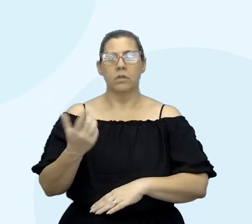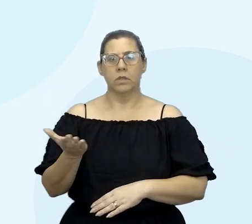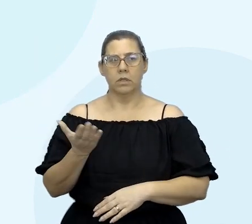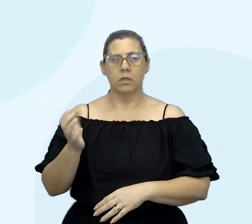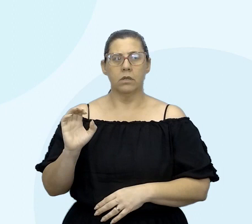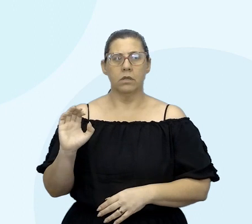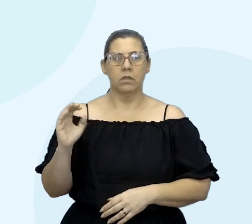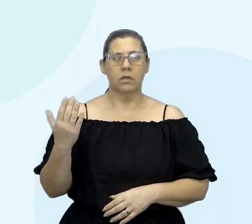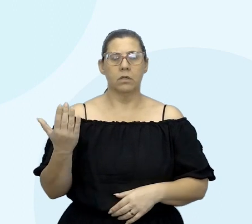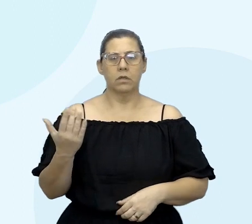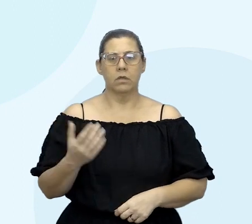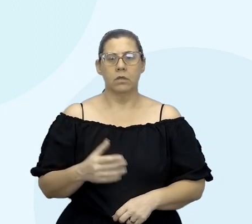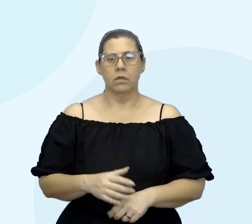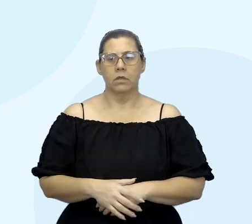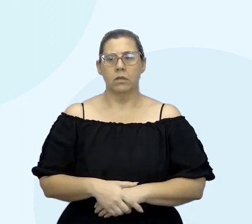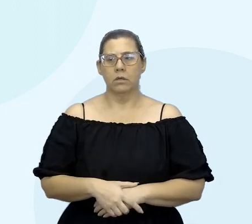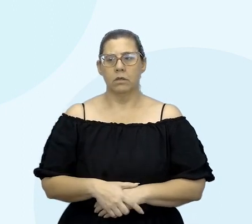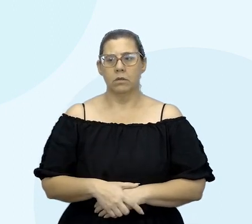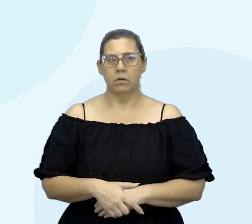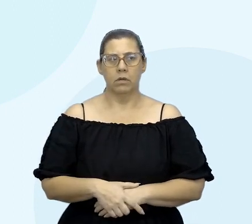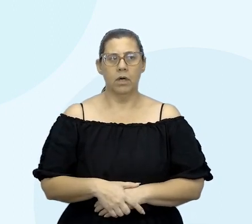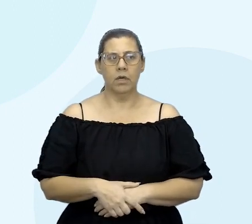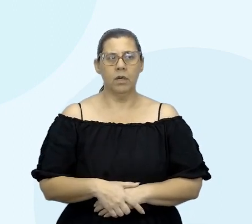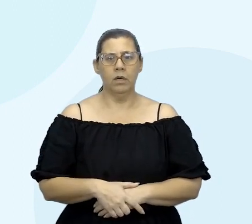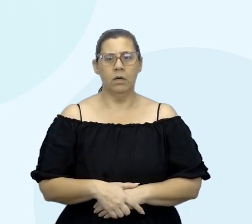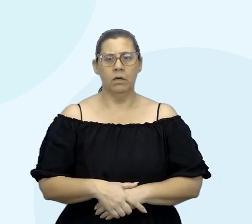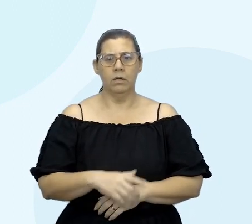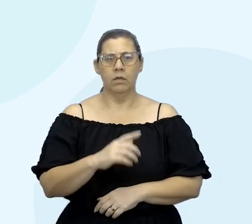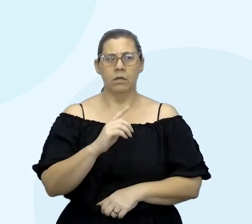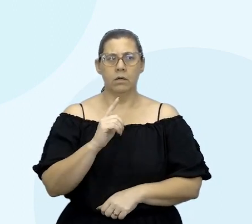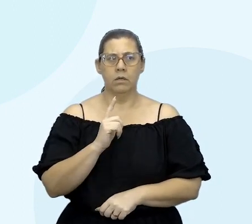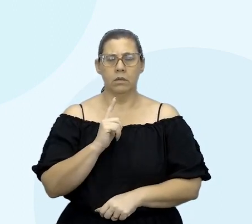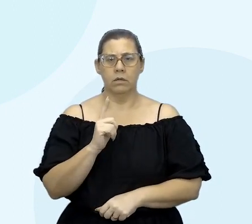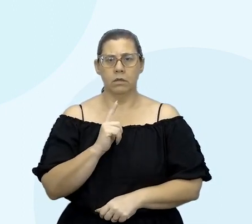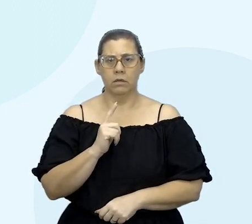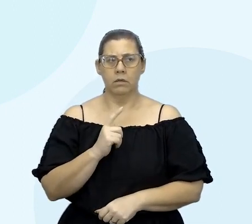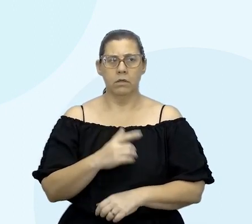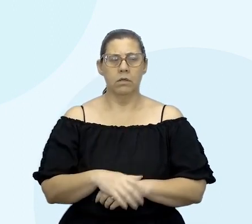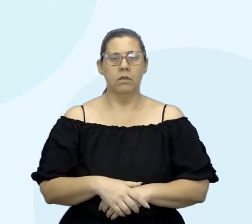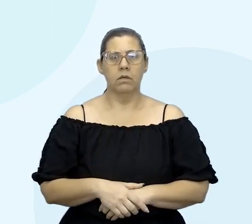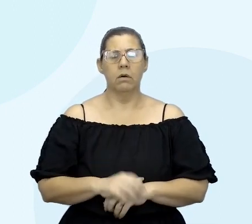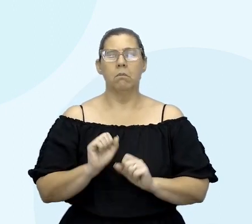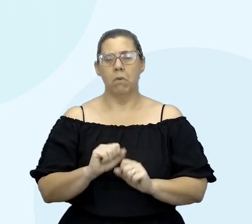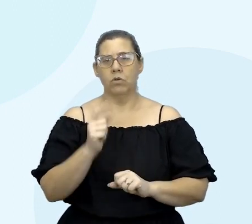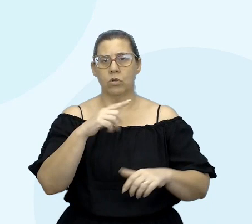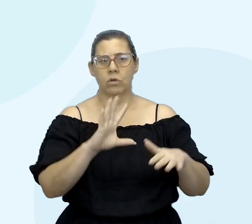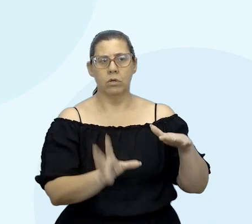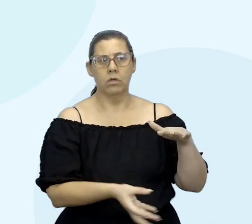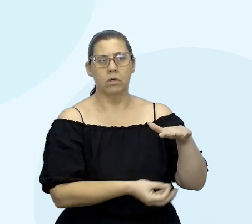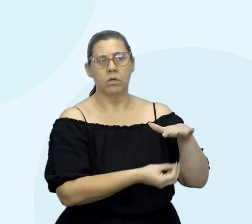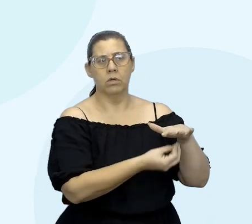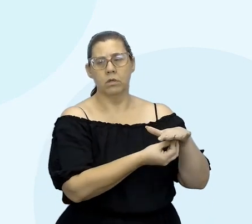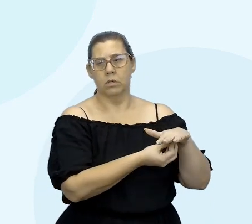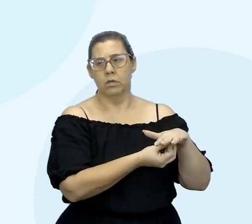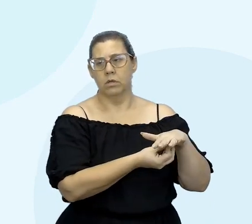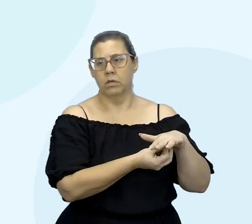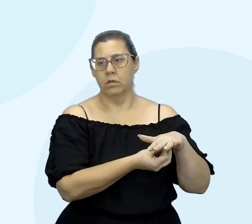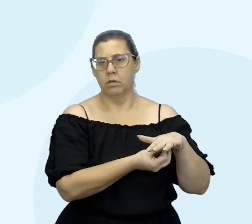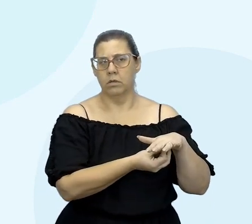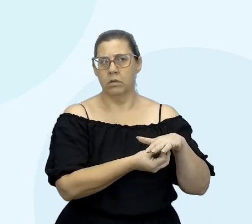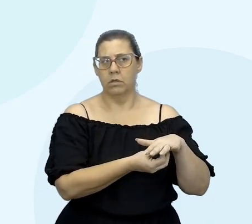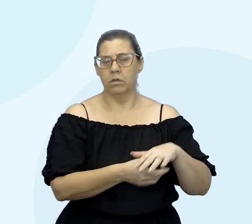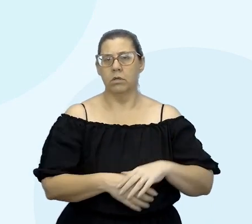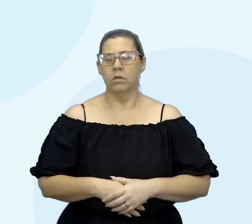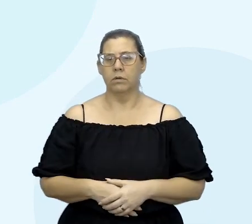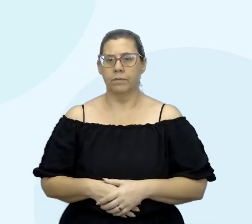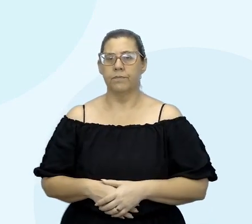dia 9 de setembro. Então, se você não assistiu essa aula, pode ir lá no repositório 9 de setembro, que ela está lá